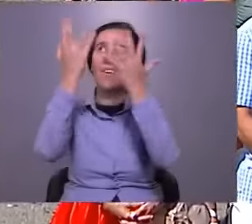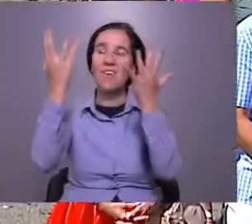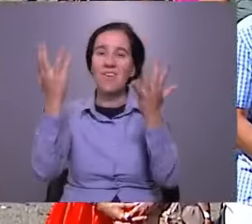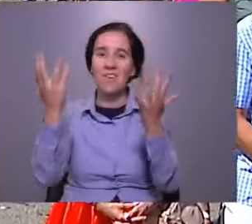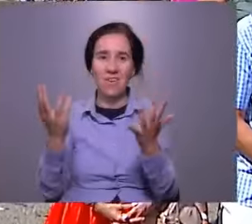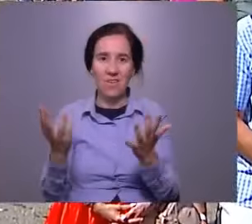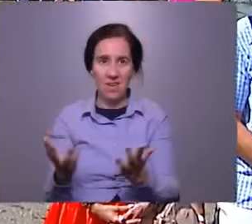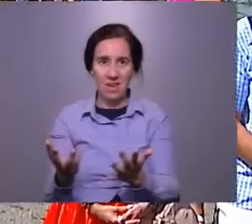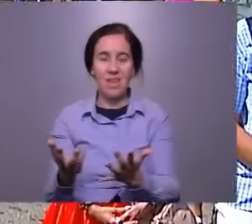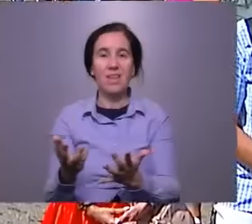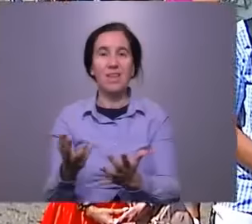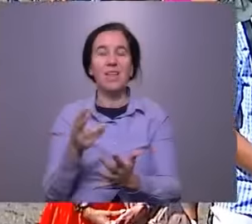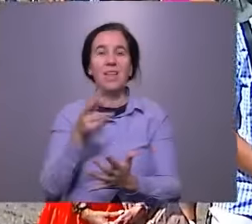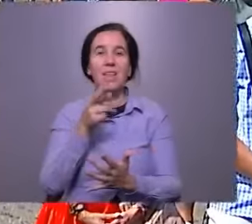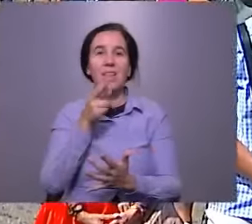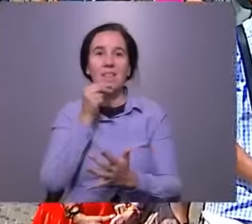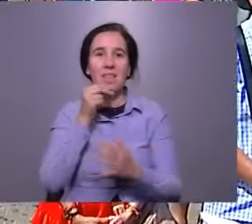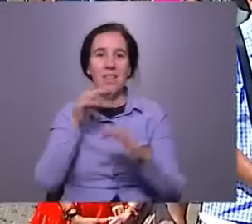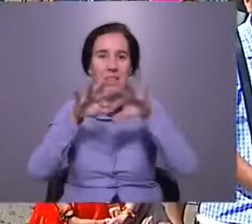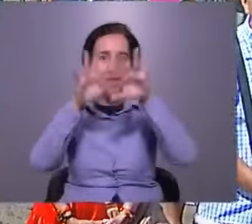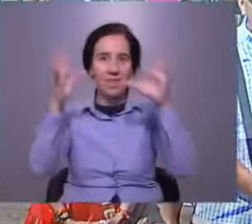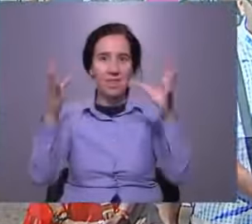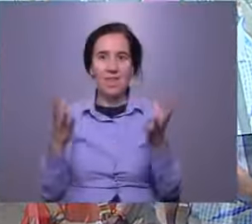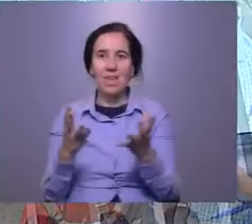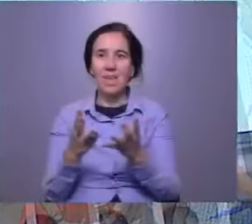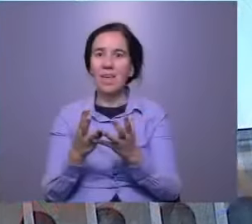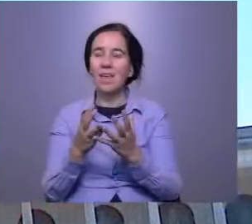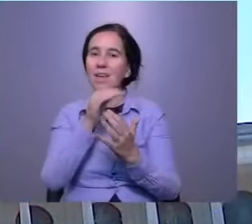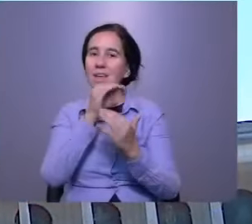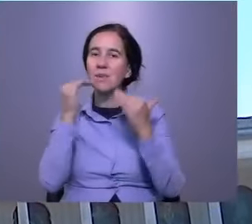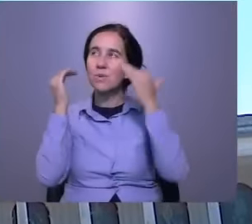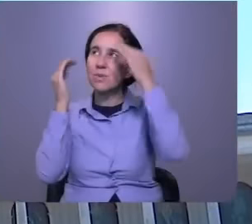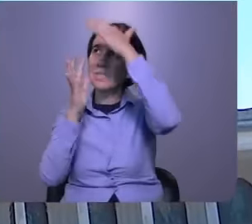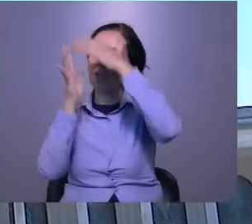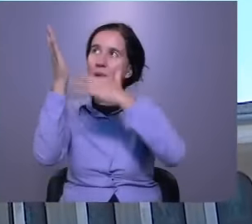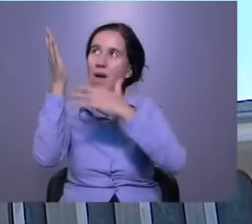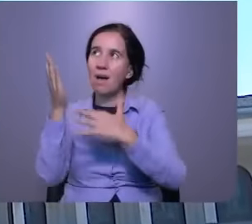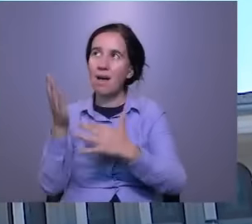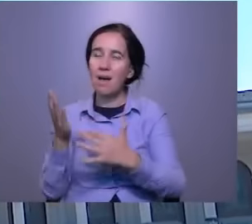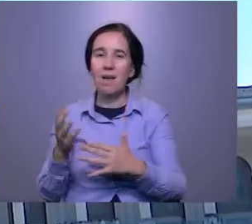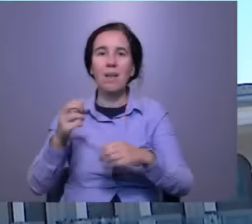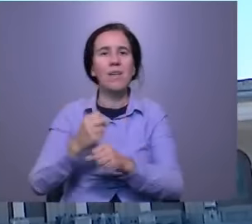aos homens por Ele